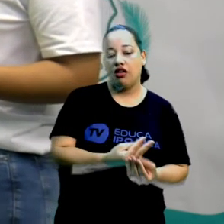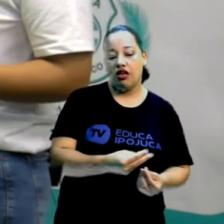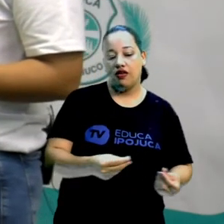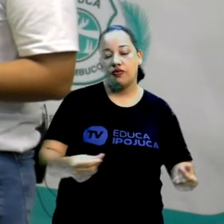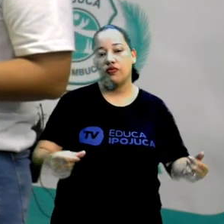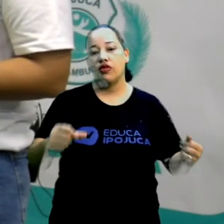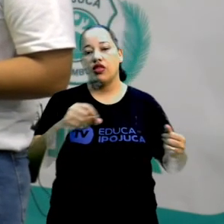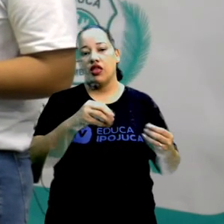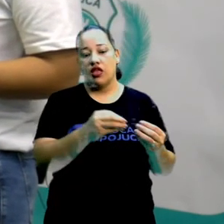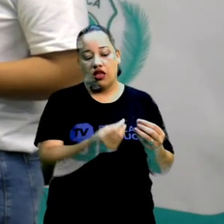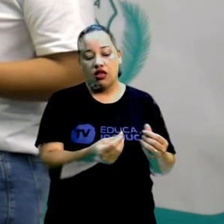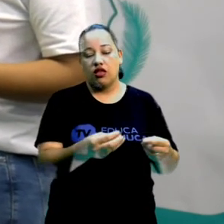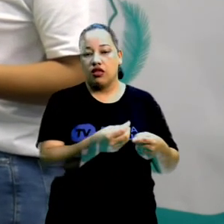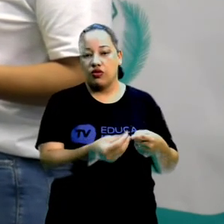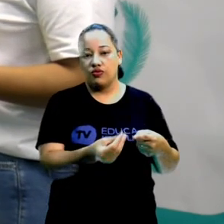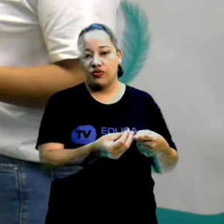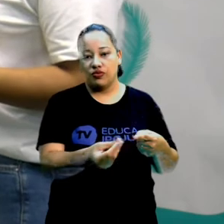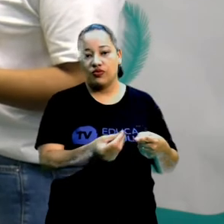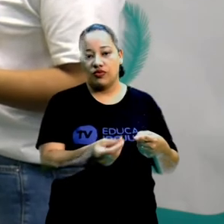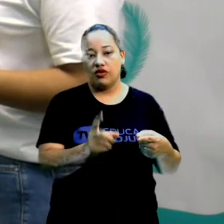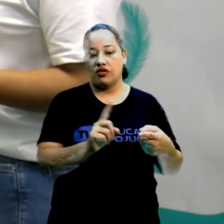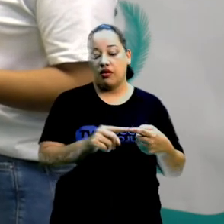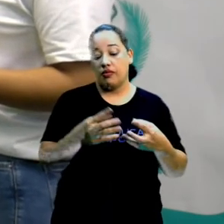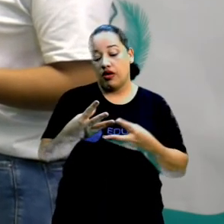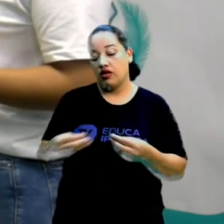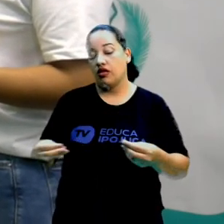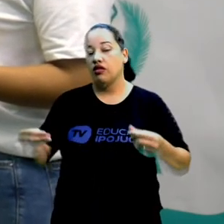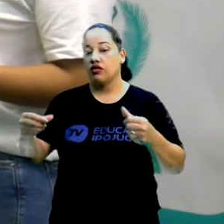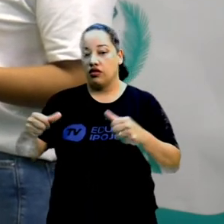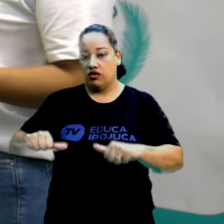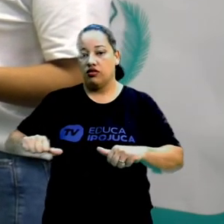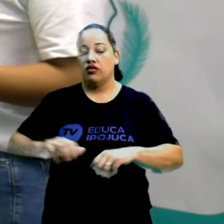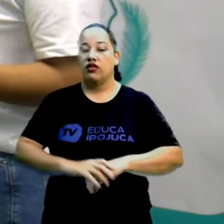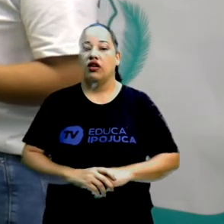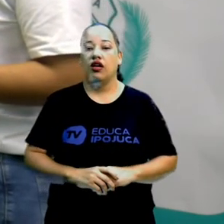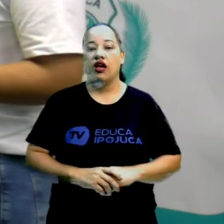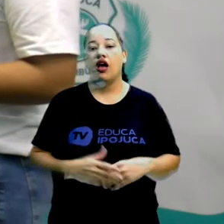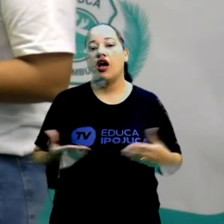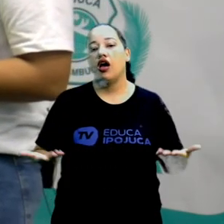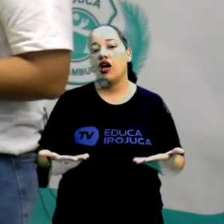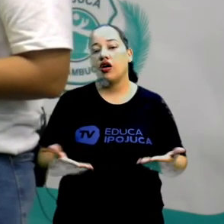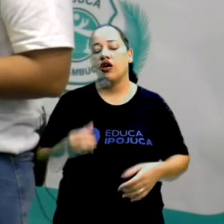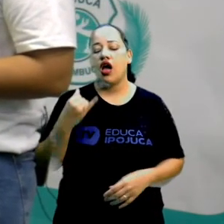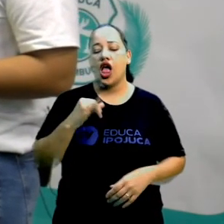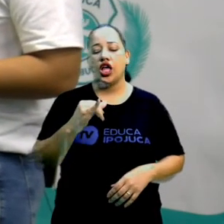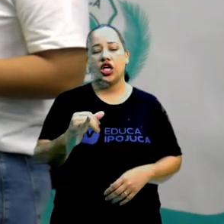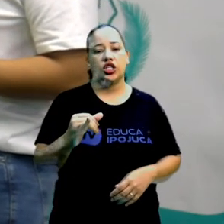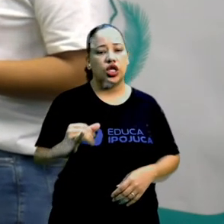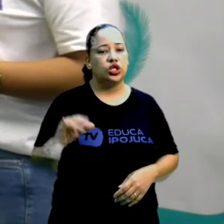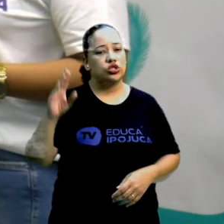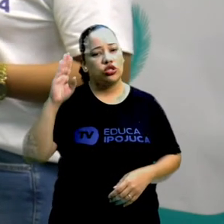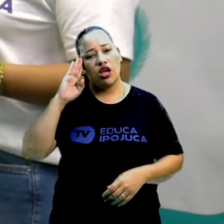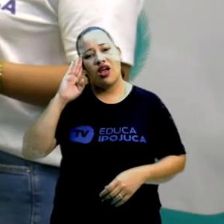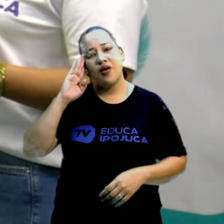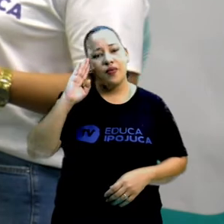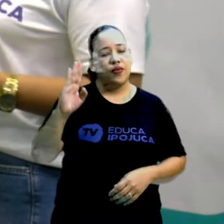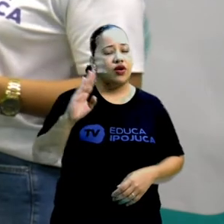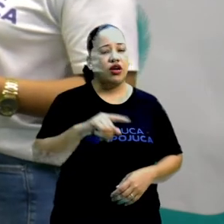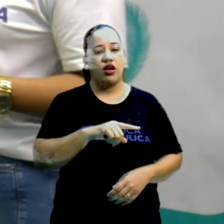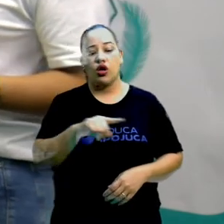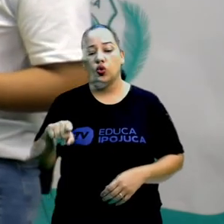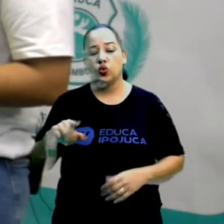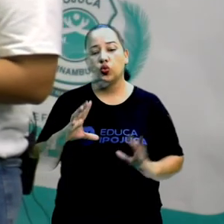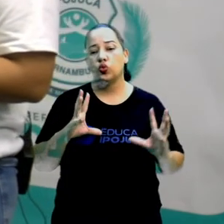o micro-organismo, ou seja, os decompositores desse processo. Qual a fonte de energia vital para manter todo